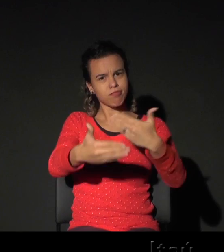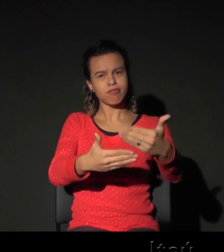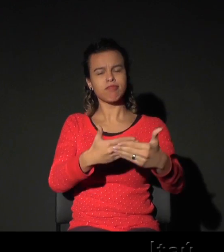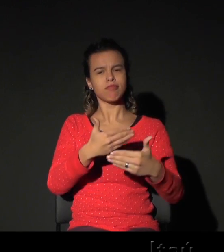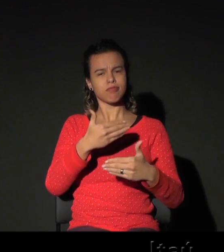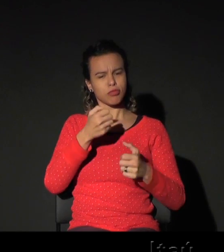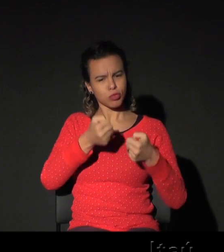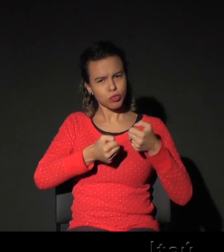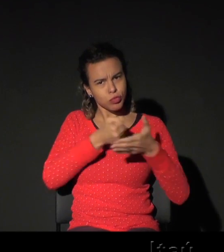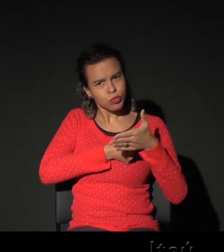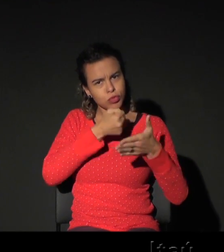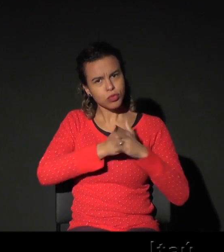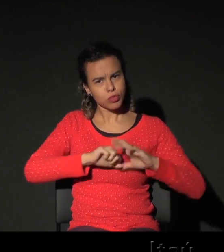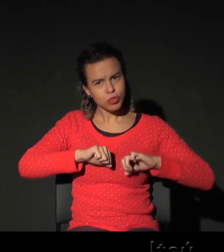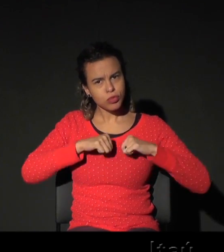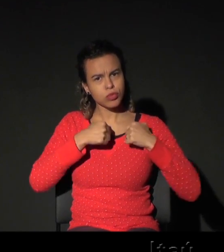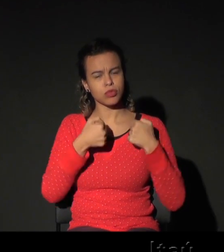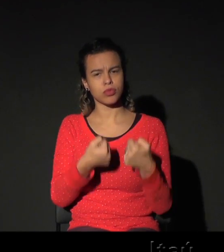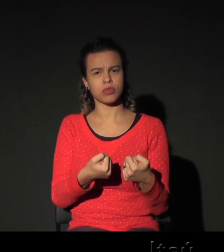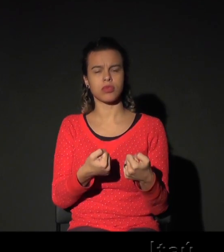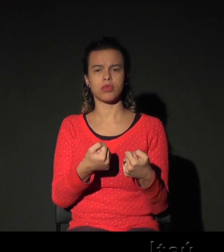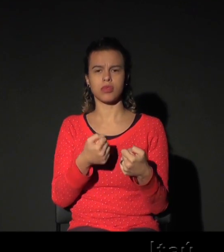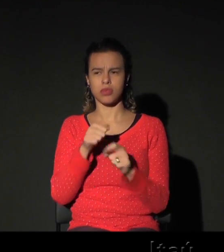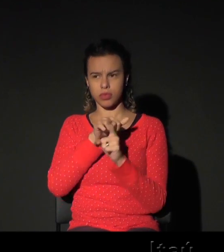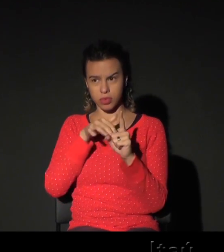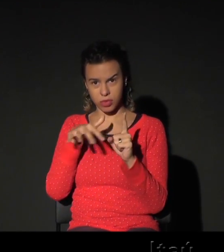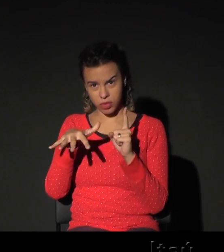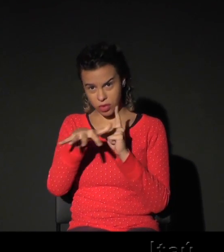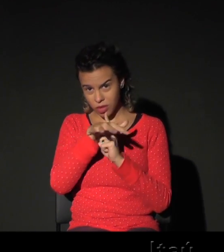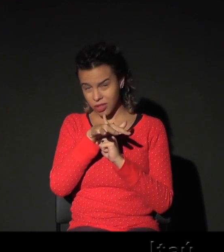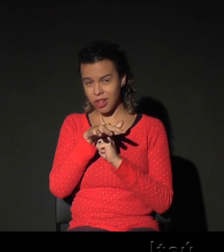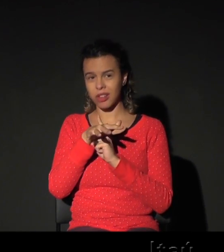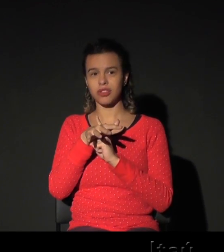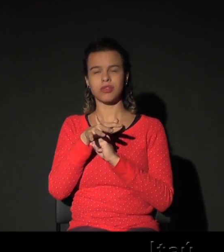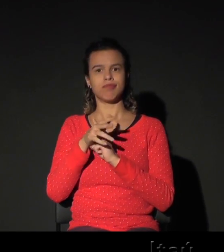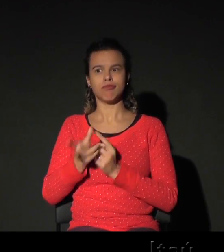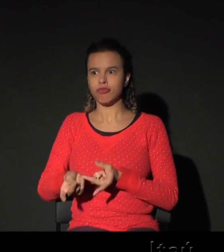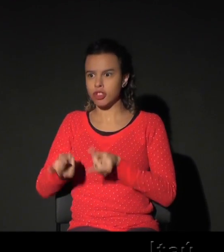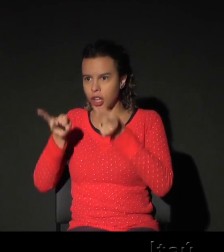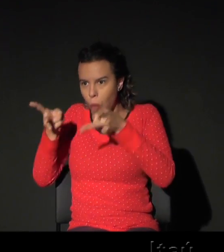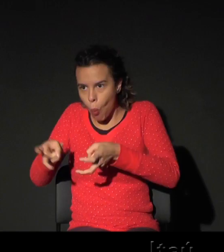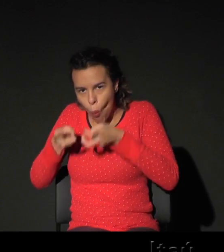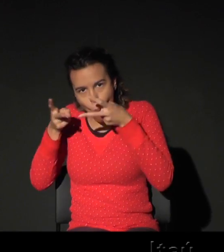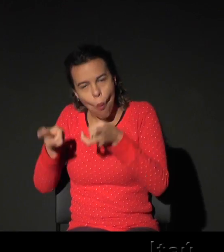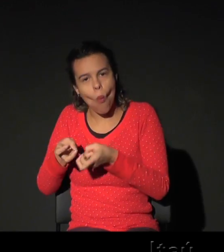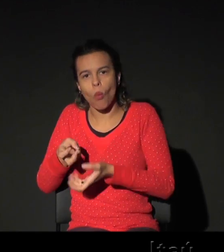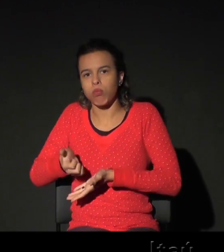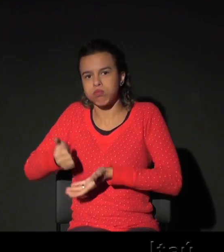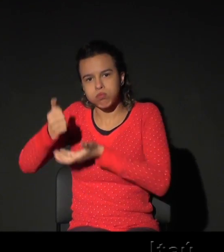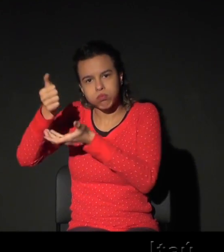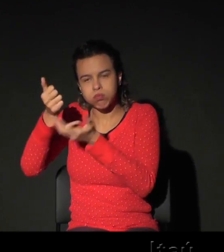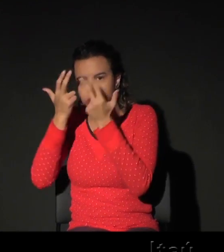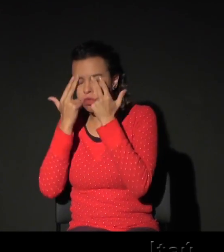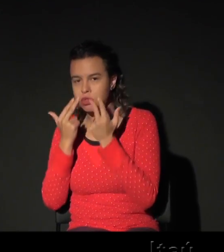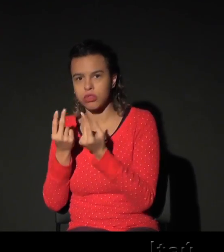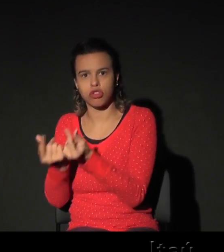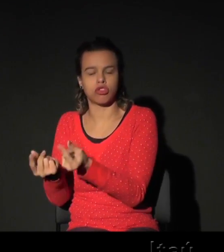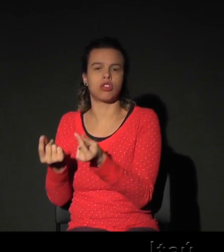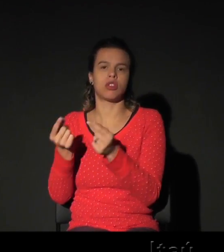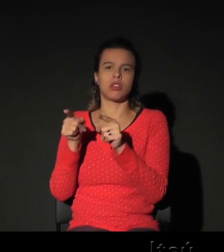nossa luta dentro de uma sociedade capitalista de uma sociedade